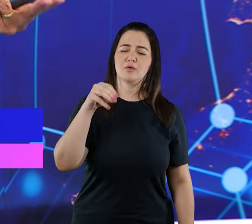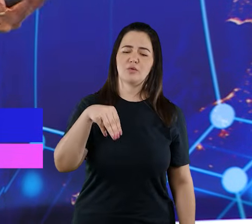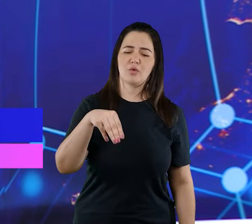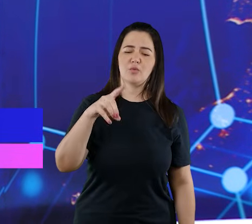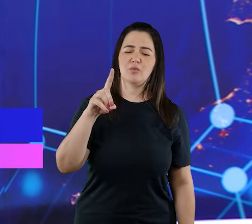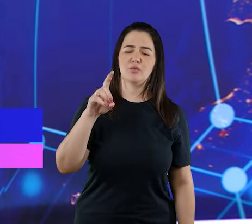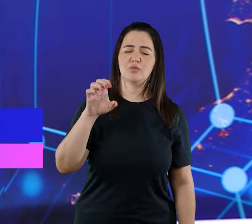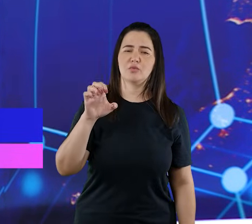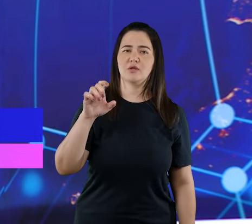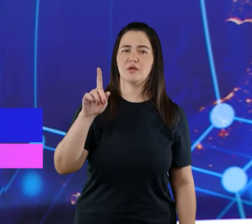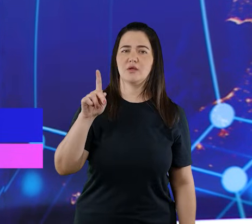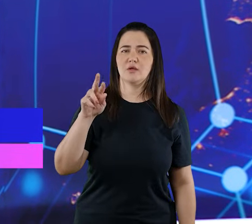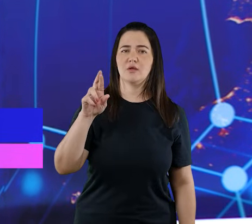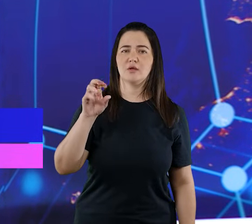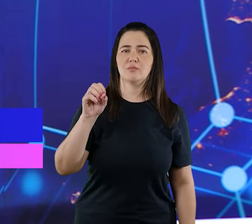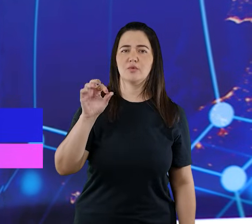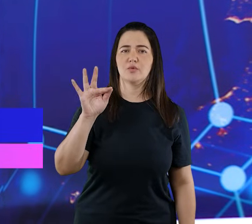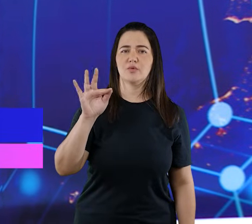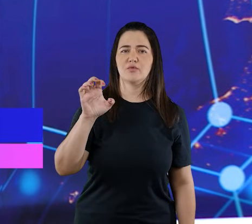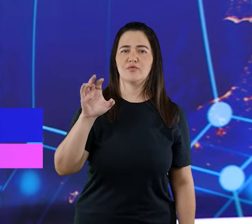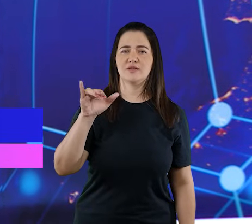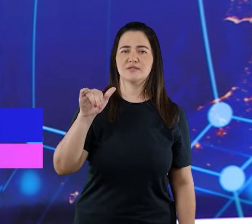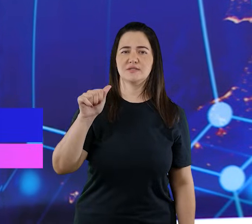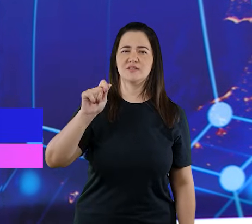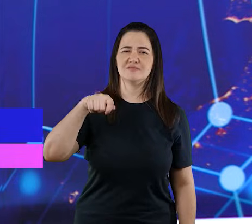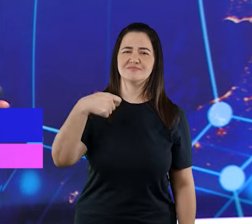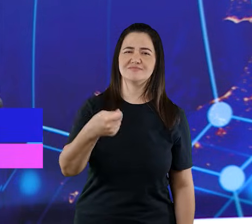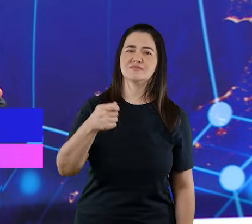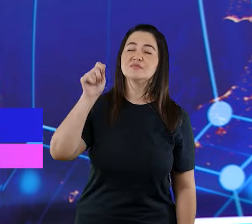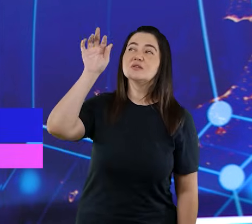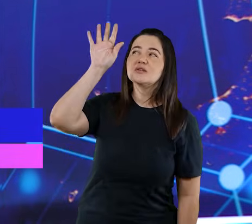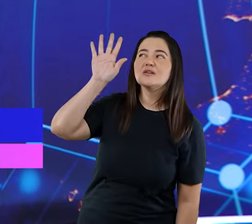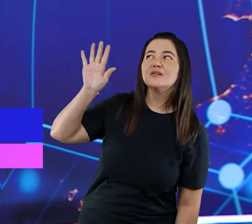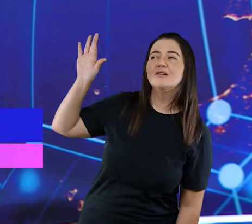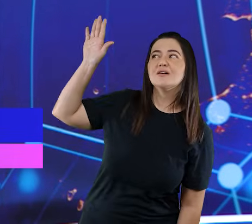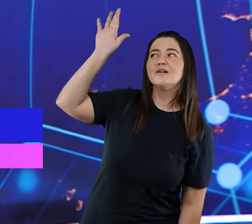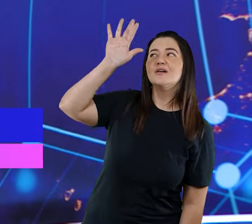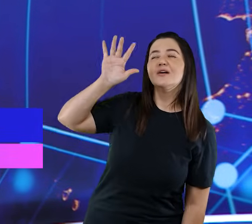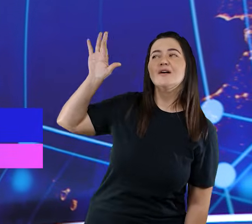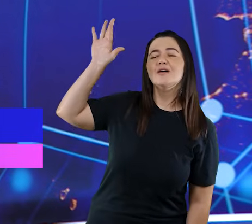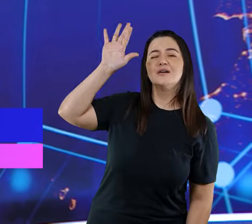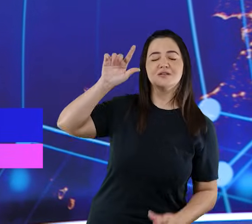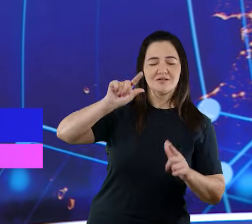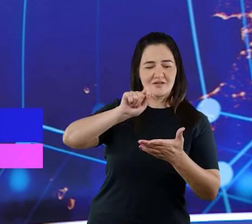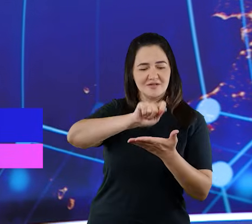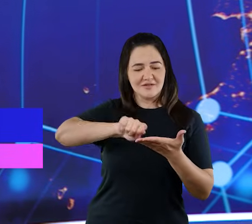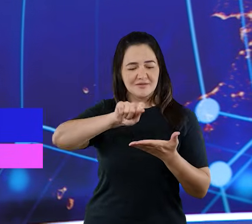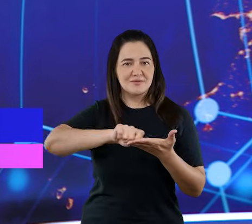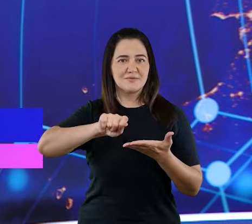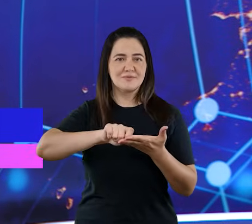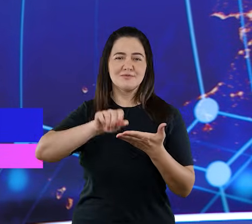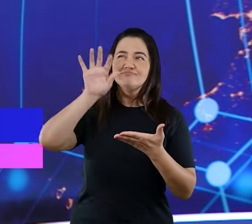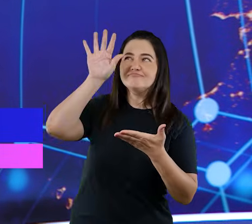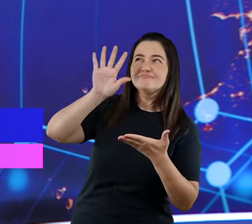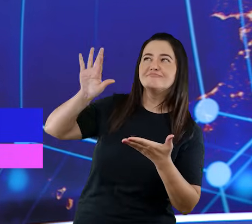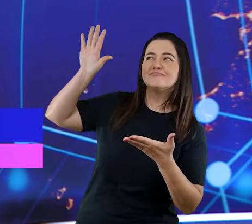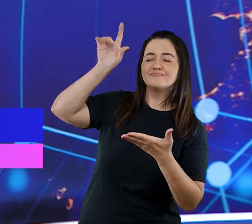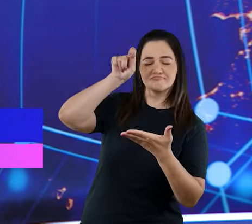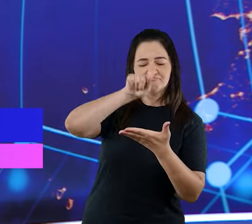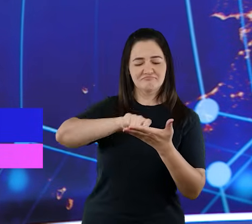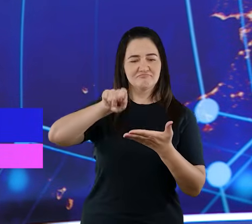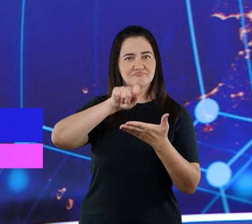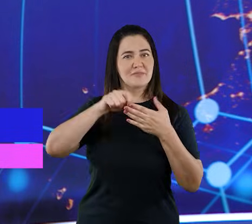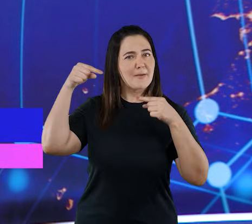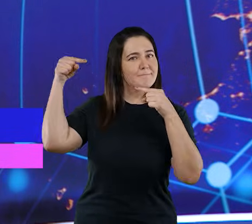na Bíblia quando se apresentam esses dons que acompanhariam a igreja. Lá em Joel, no capítulo 2, versos 28 e